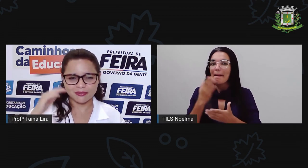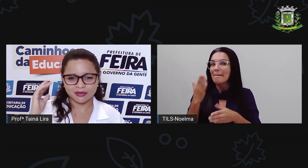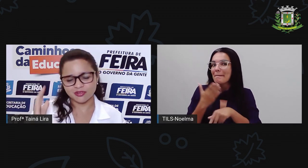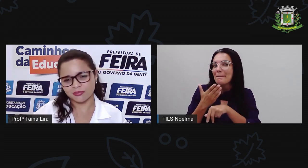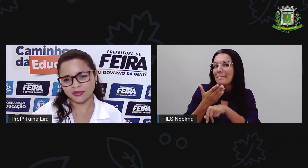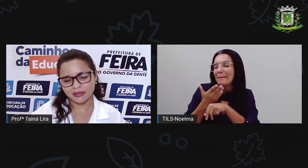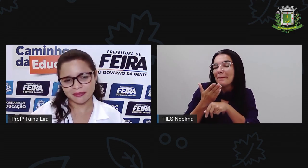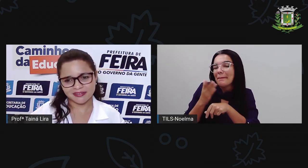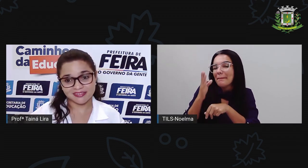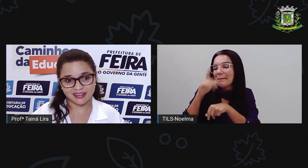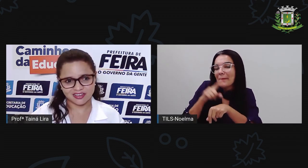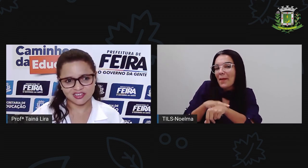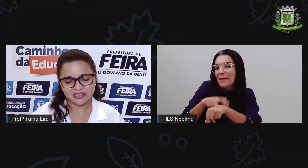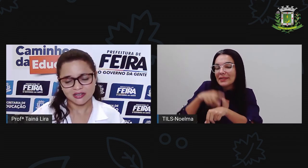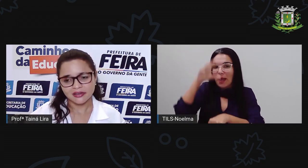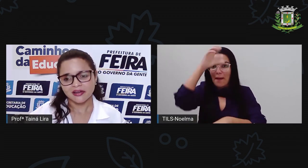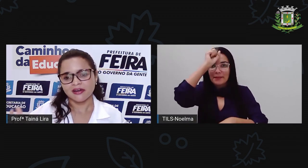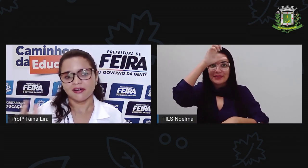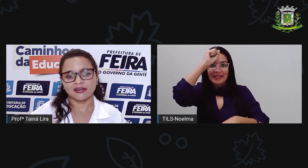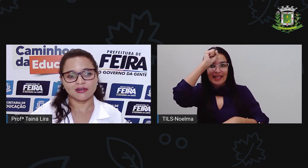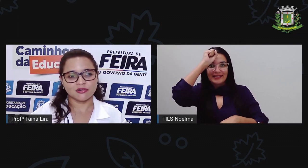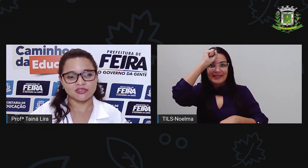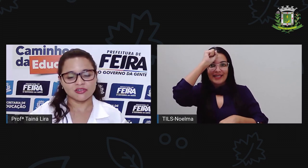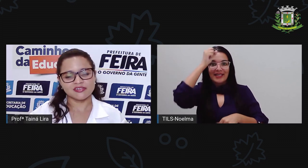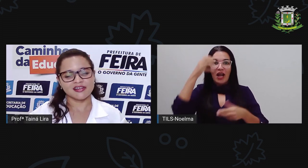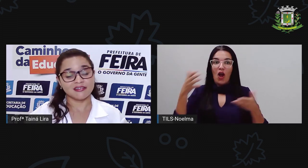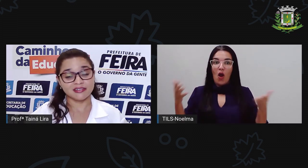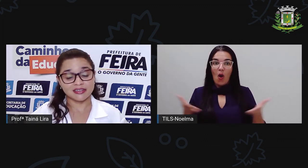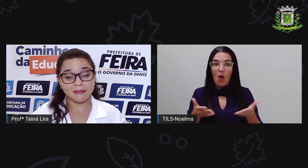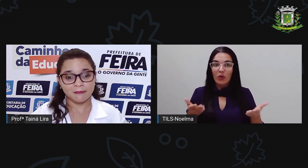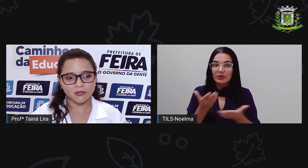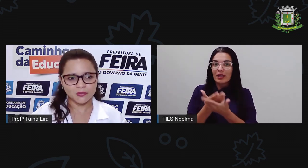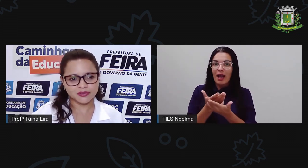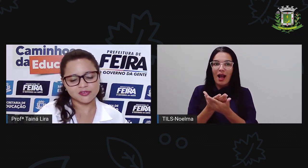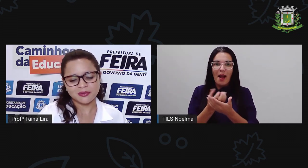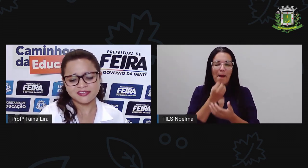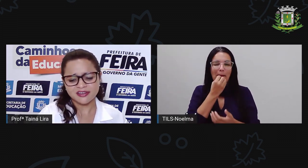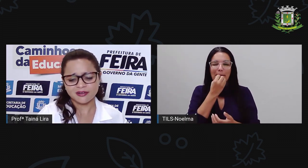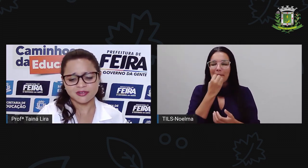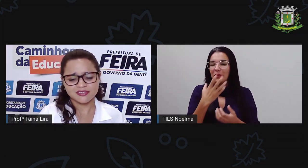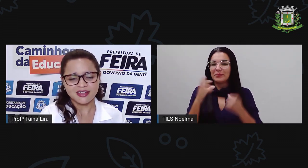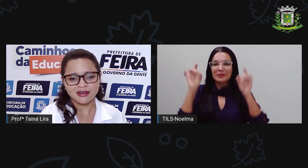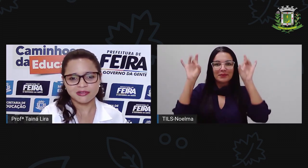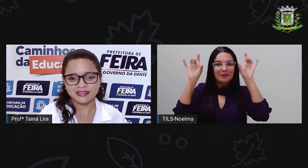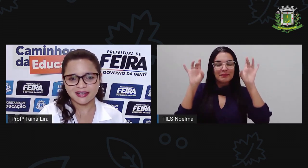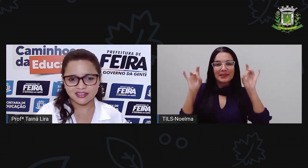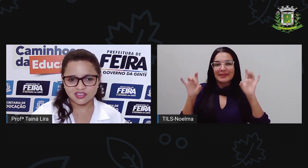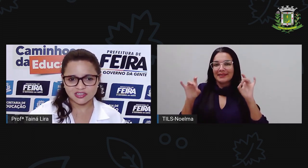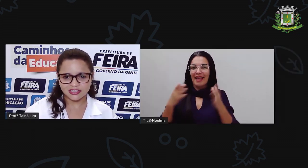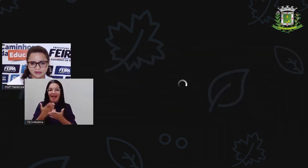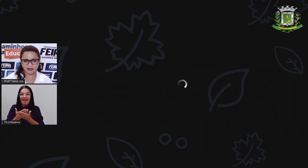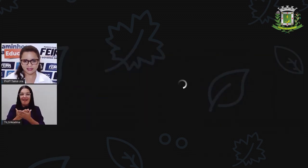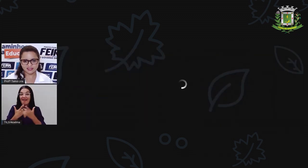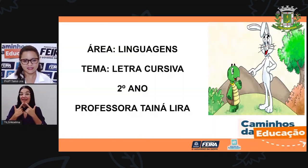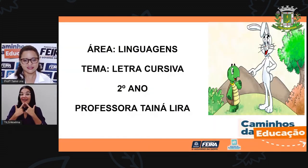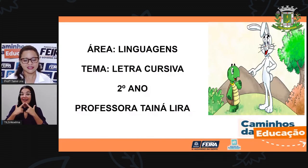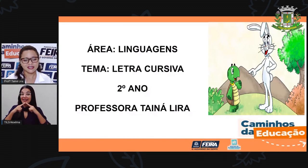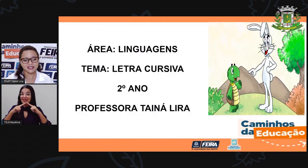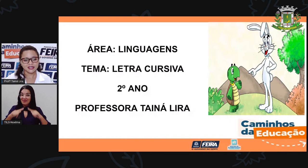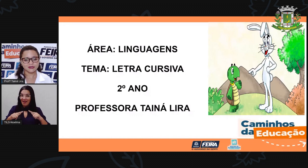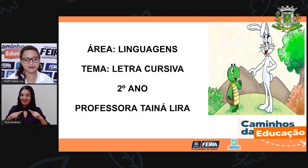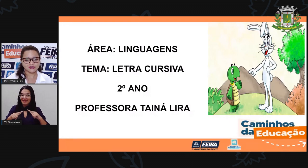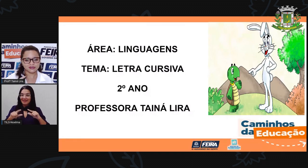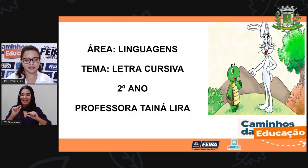mais um momento de muita aprendizagem? Olha, hoje nossa aula está muito especial, nossa aula é na área de linguagens